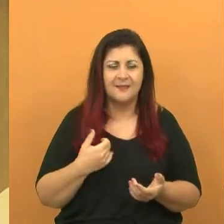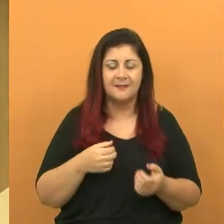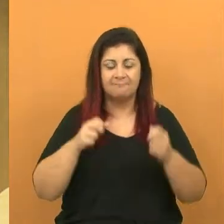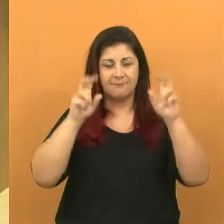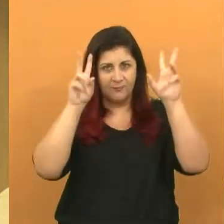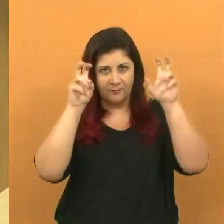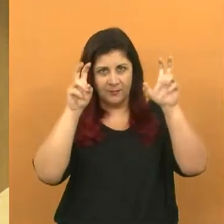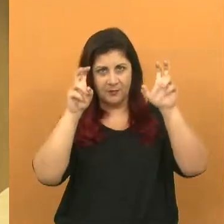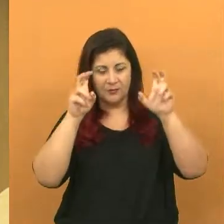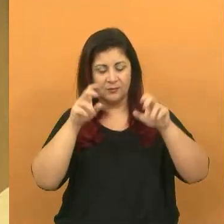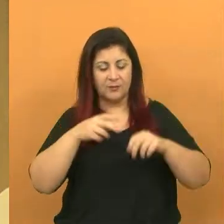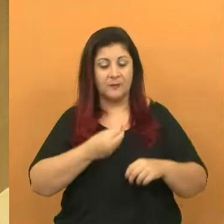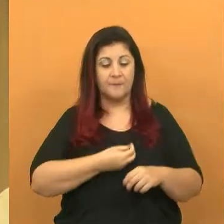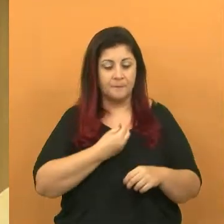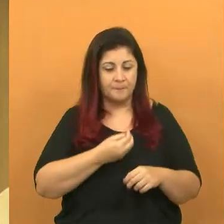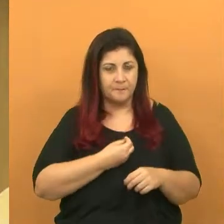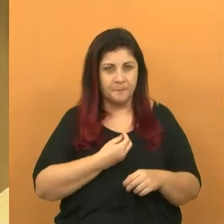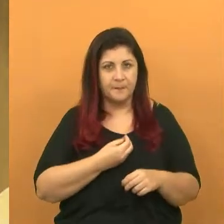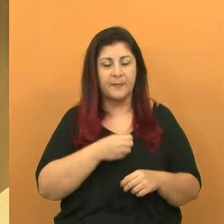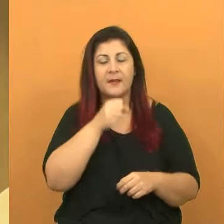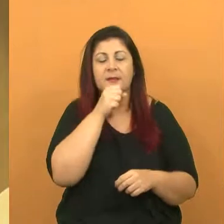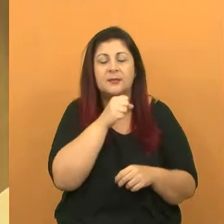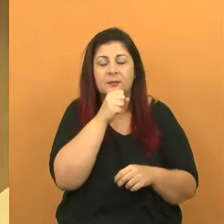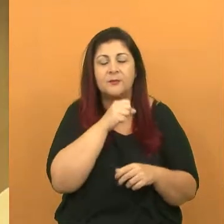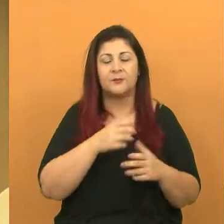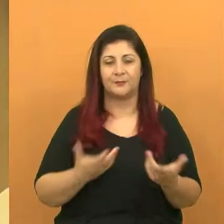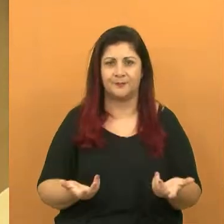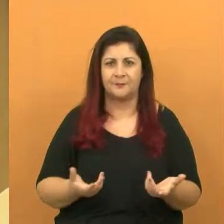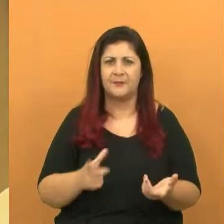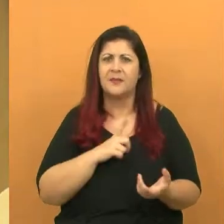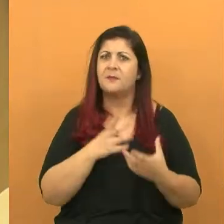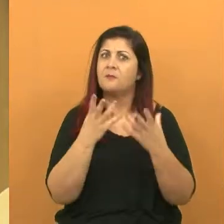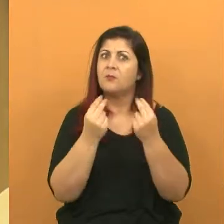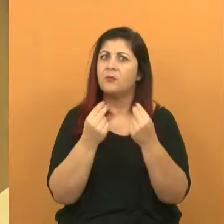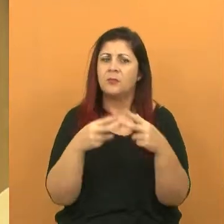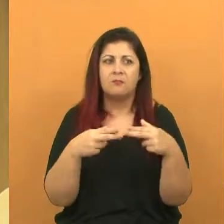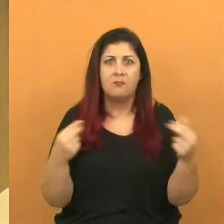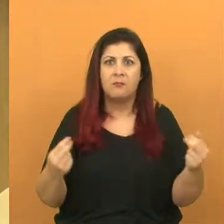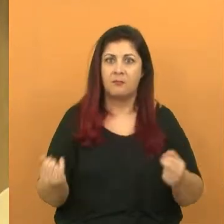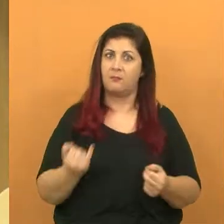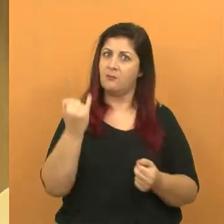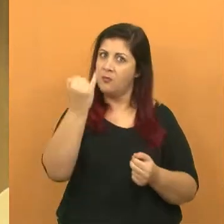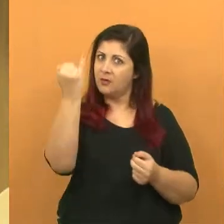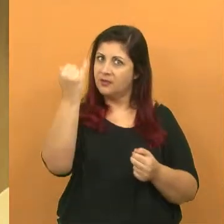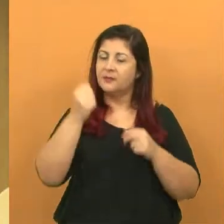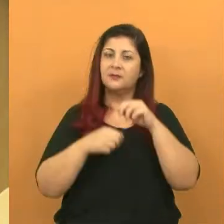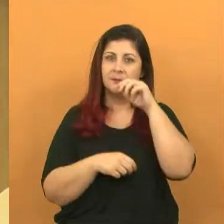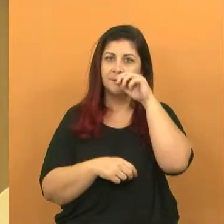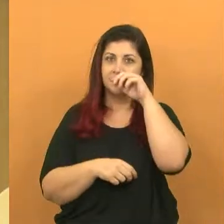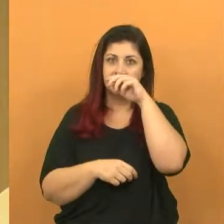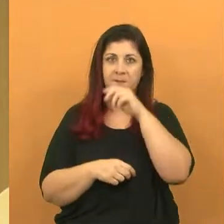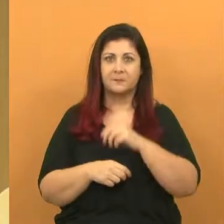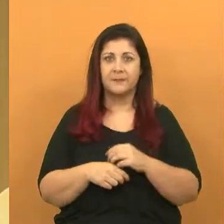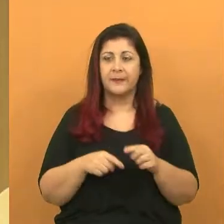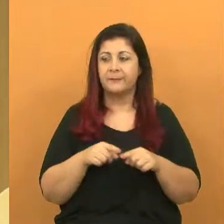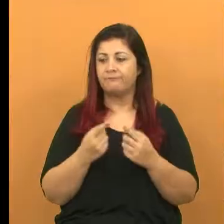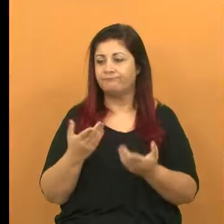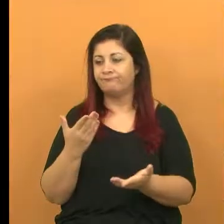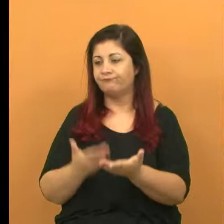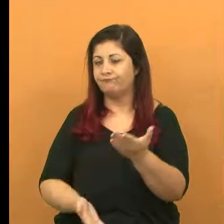pessoa idosa, a melhor idade de se viver. Então, a gente tem muita coisa rica e está aí perdido,